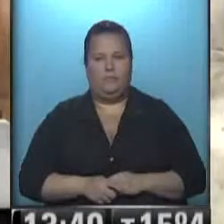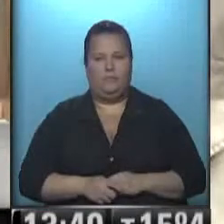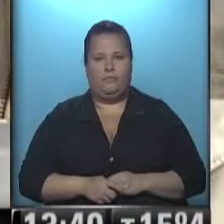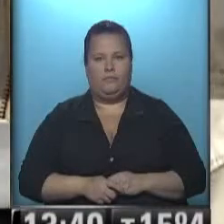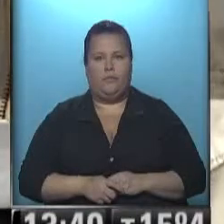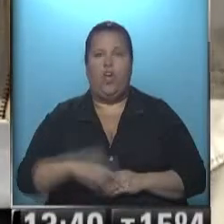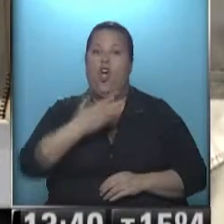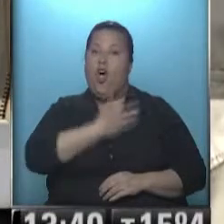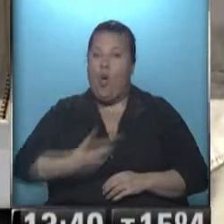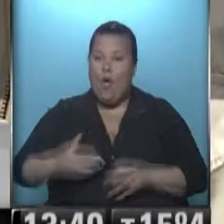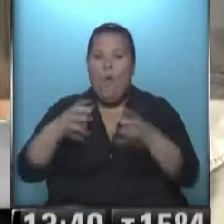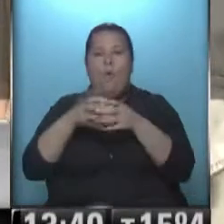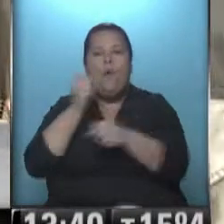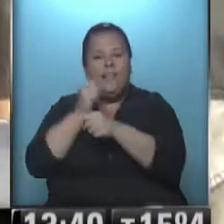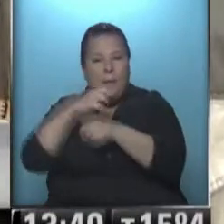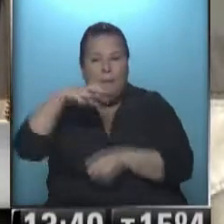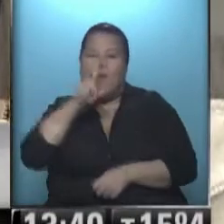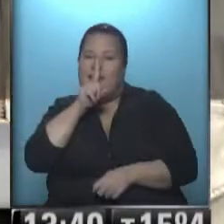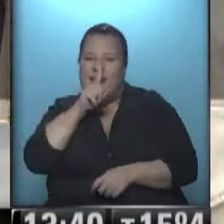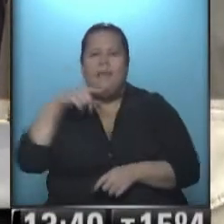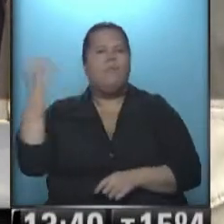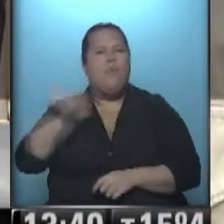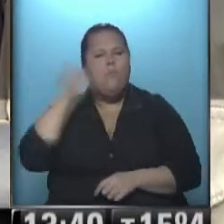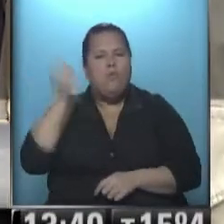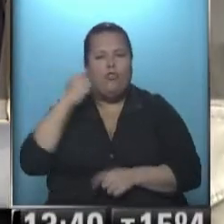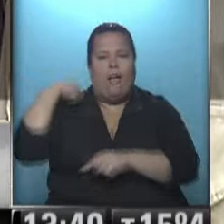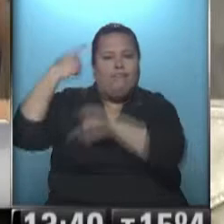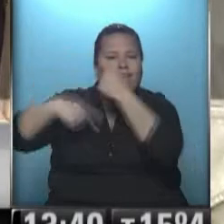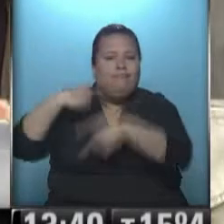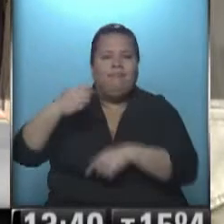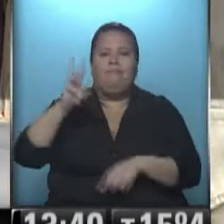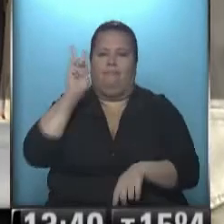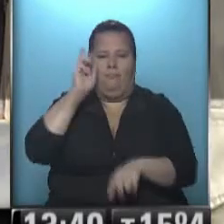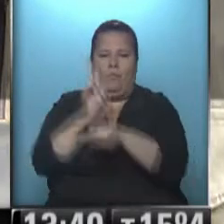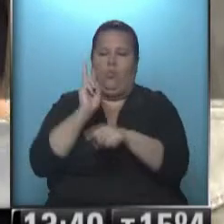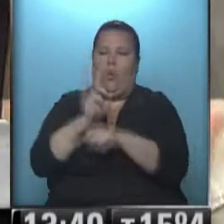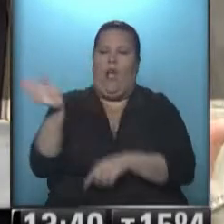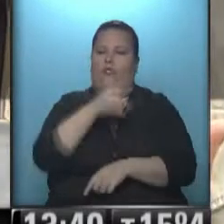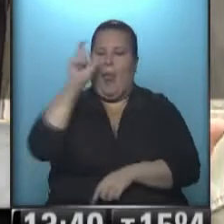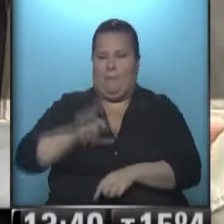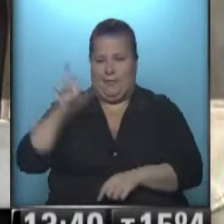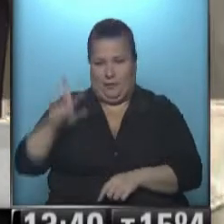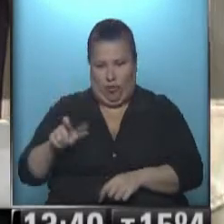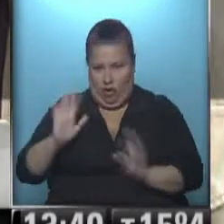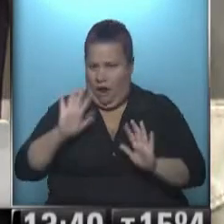Los gobiernos del PT tem um legado importante no que diz respeito à proteção social. Isso é inegável.